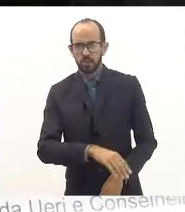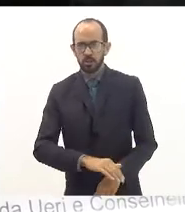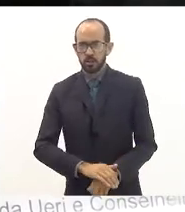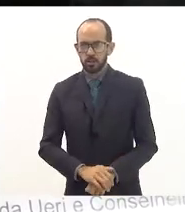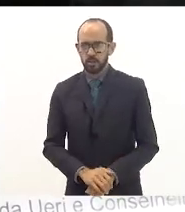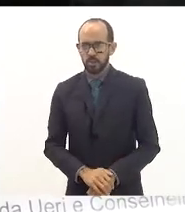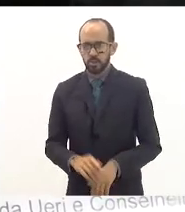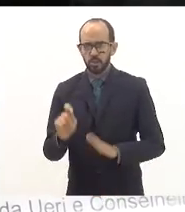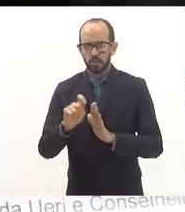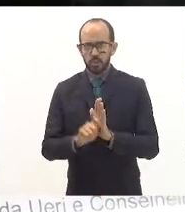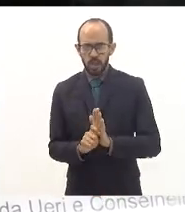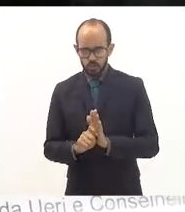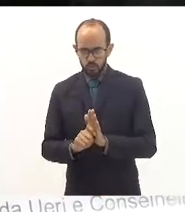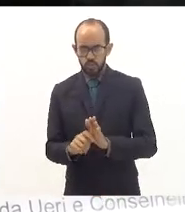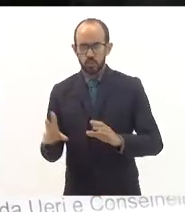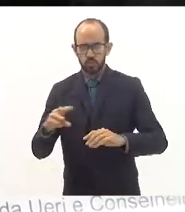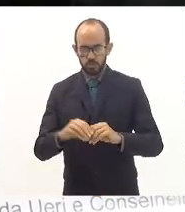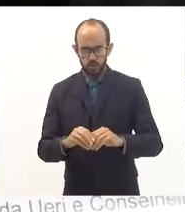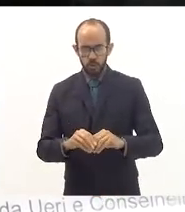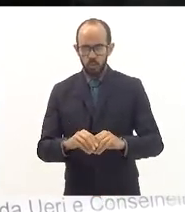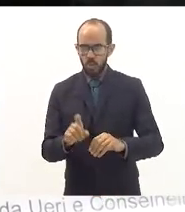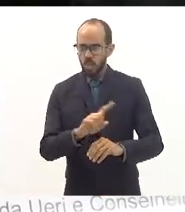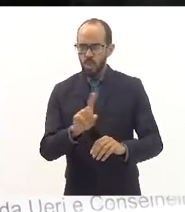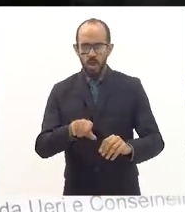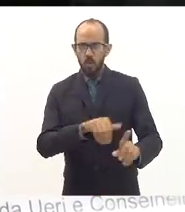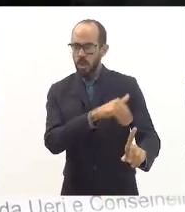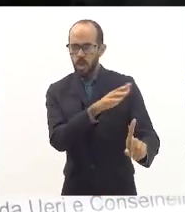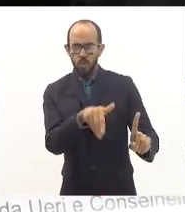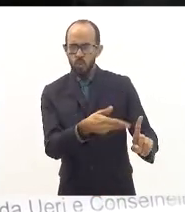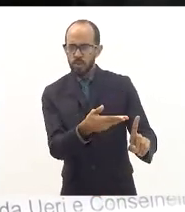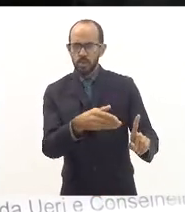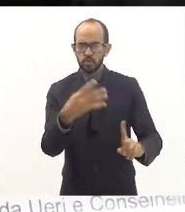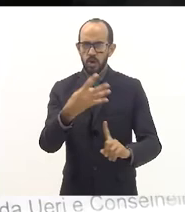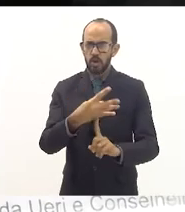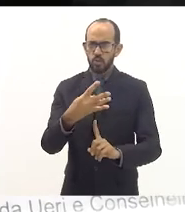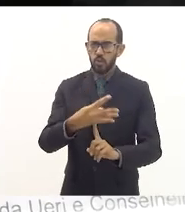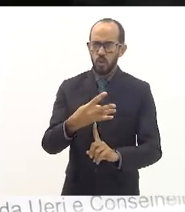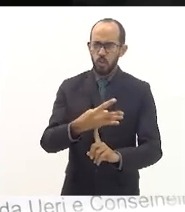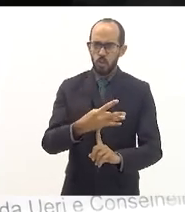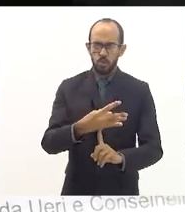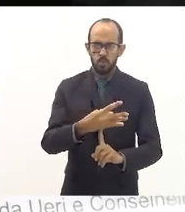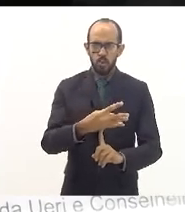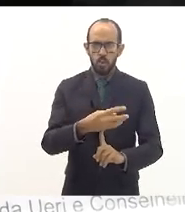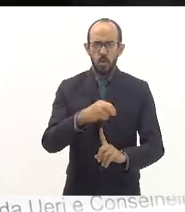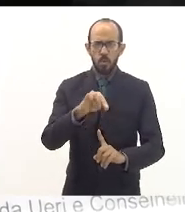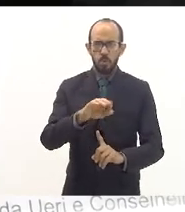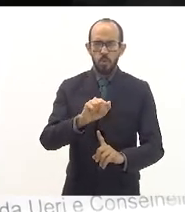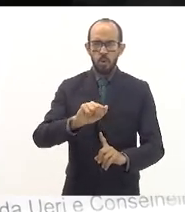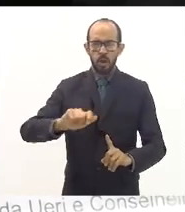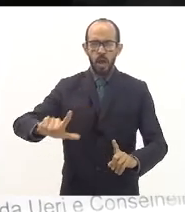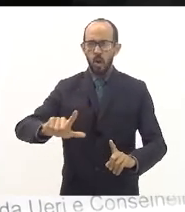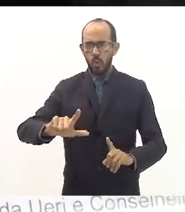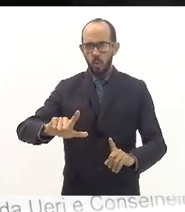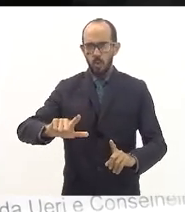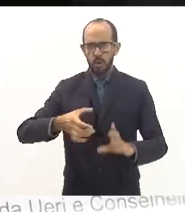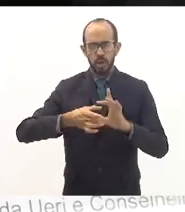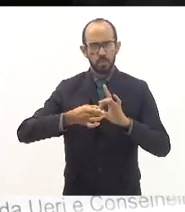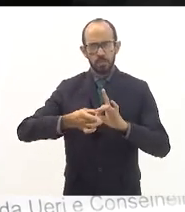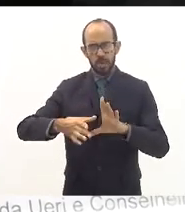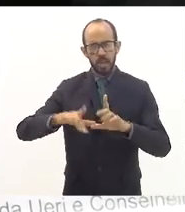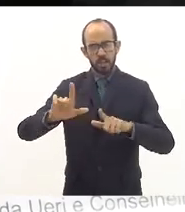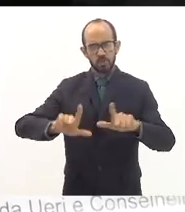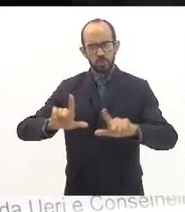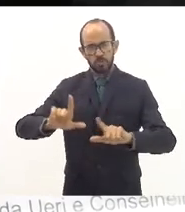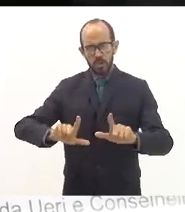resposta acrescentou: não reconheço ao Globo autoridade moral em matéria de liberdade de